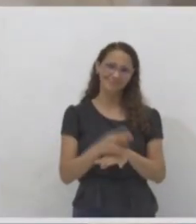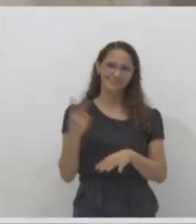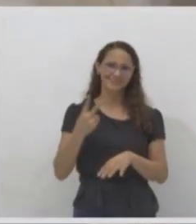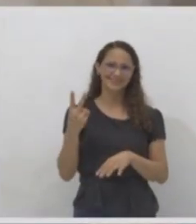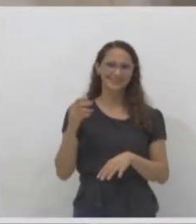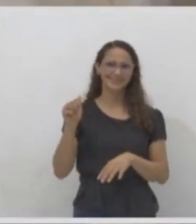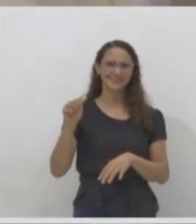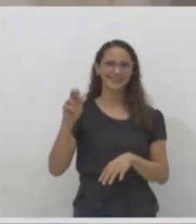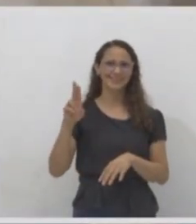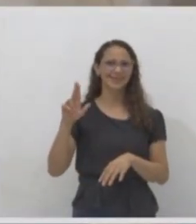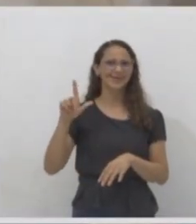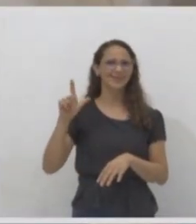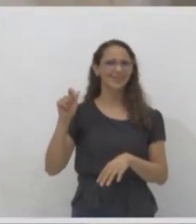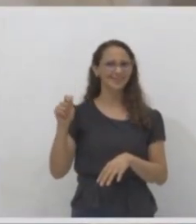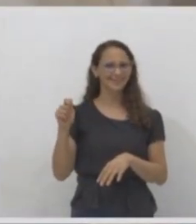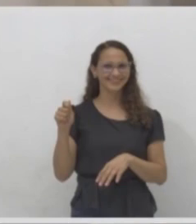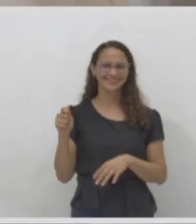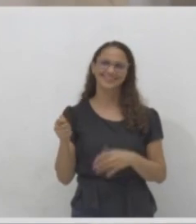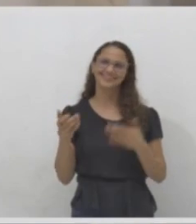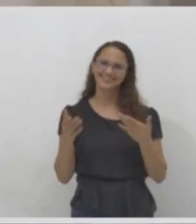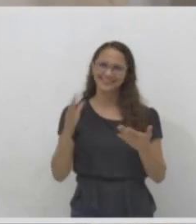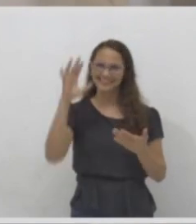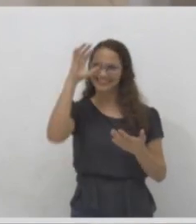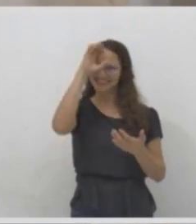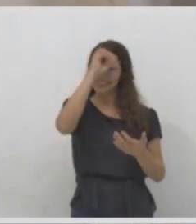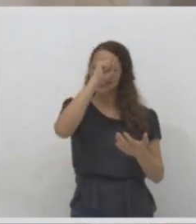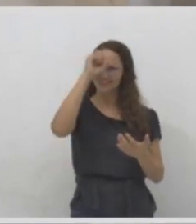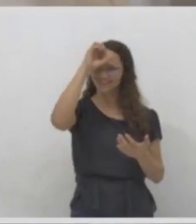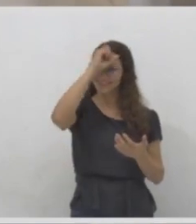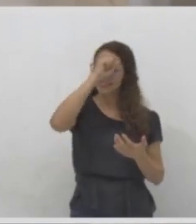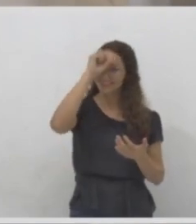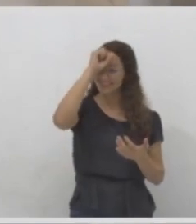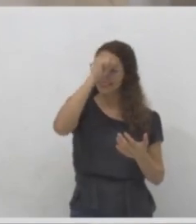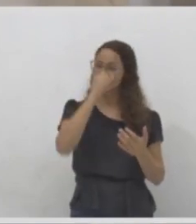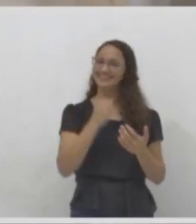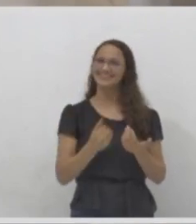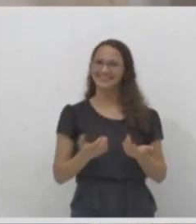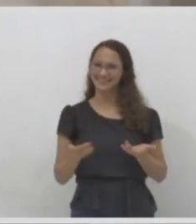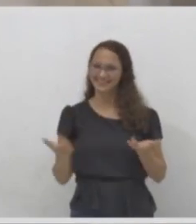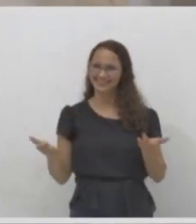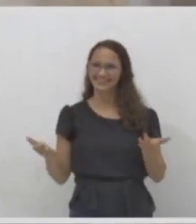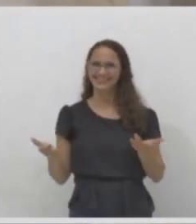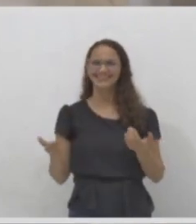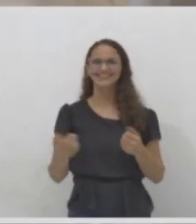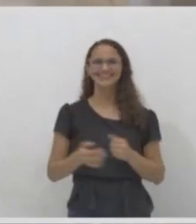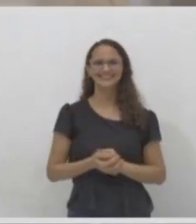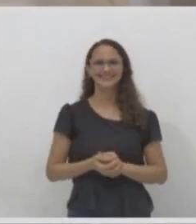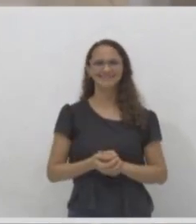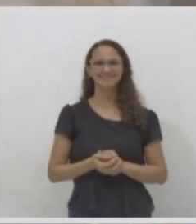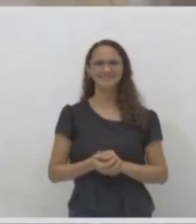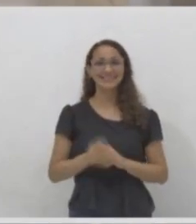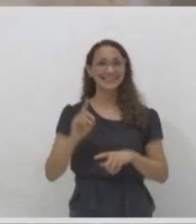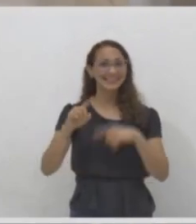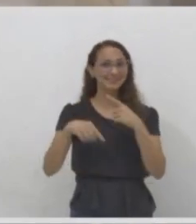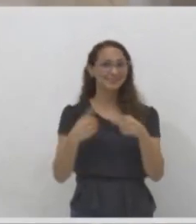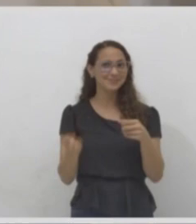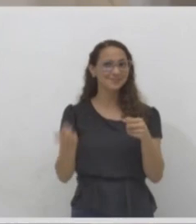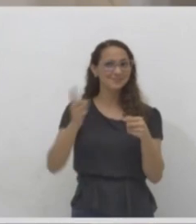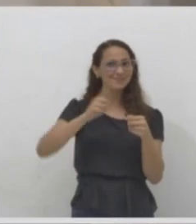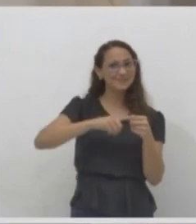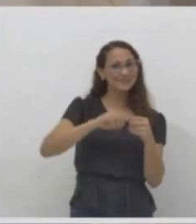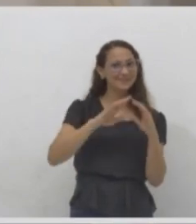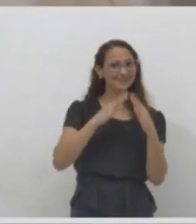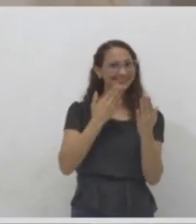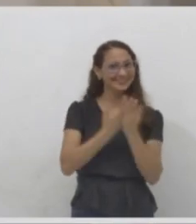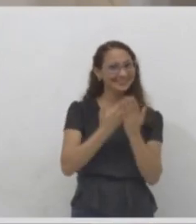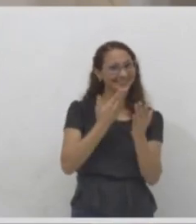Eu espero que vocês tenham aproveitado essas informações, né? E quem sabe, quando a gente retornar, quando a gente voltar para a